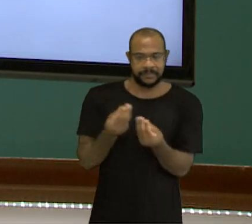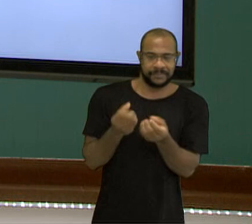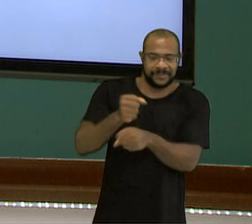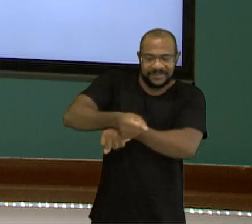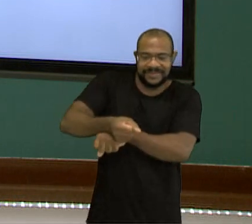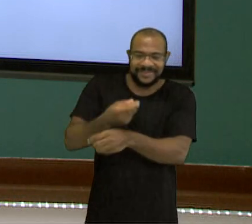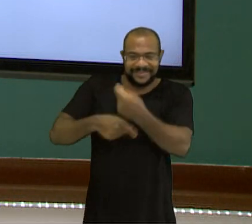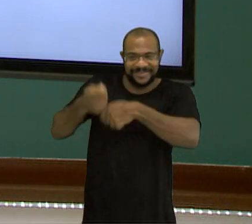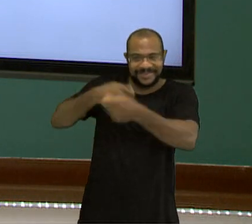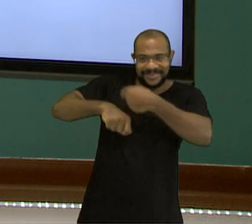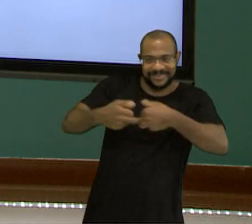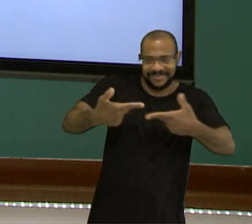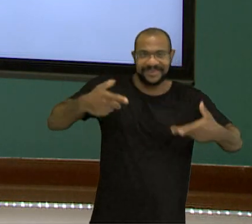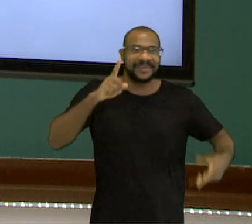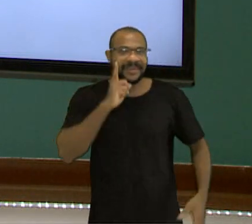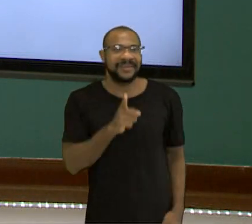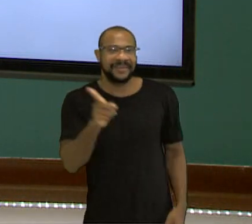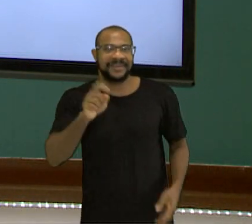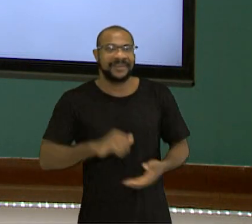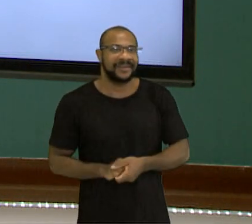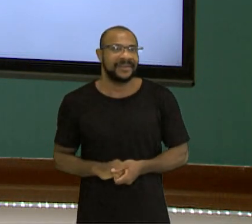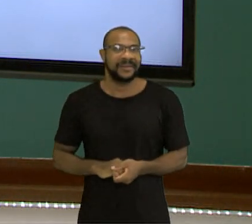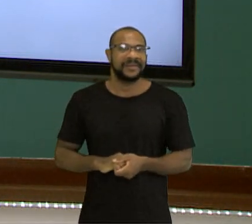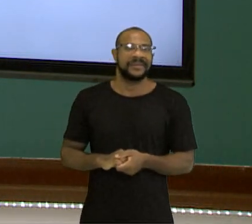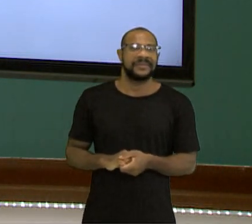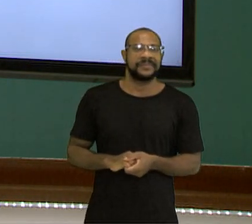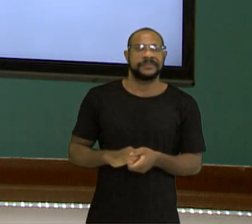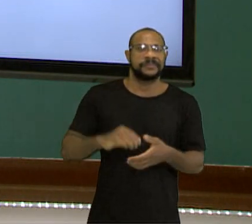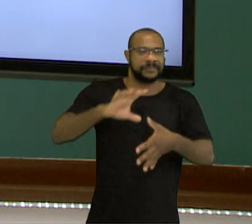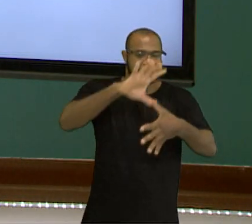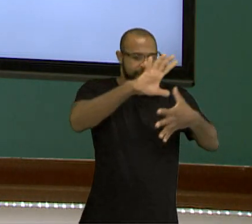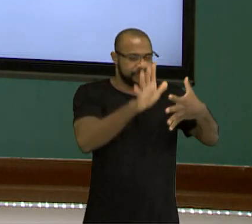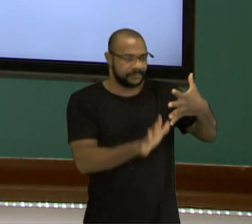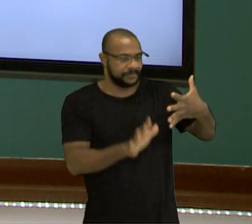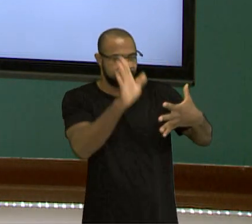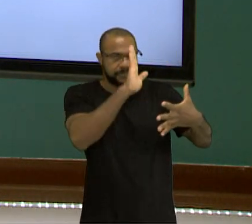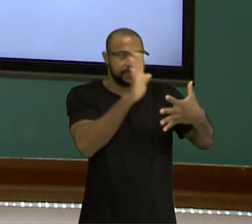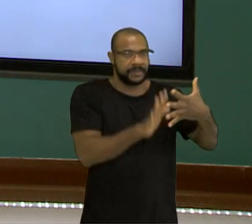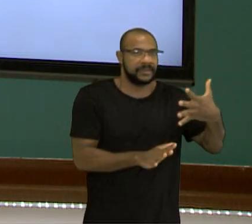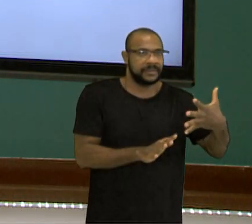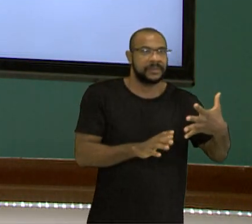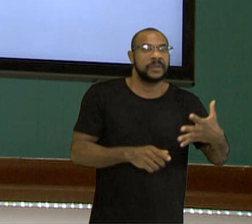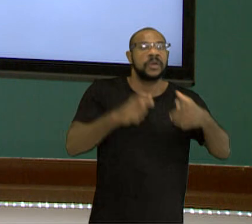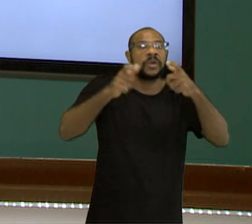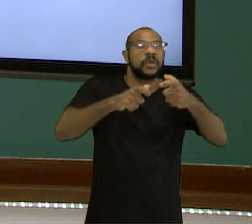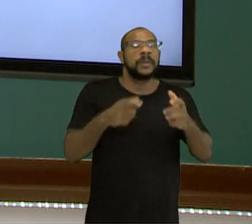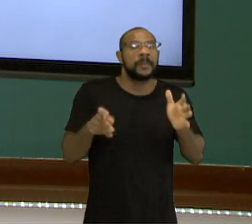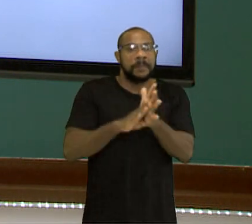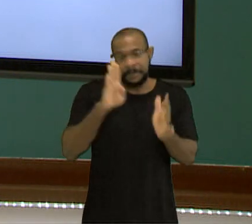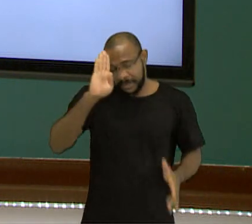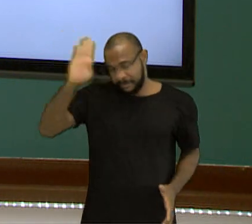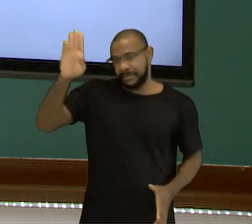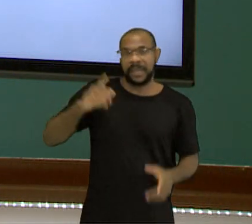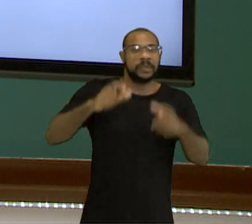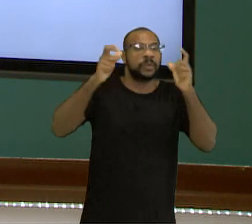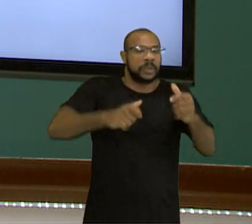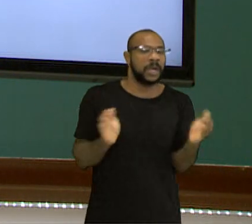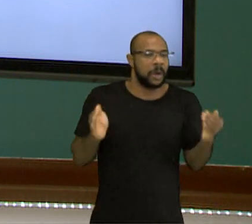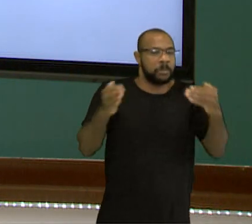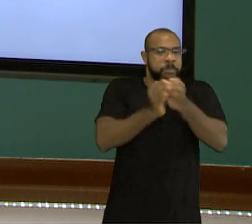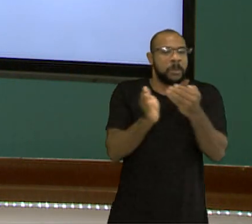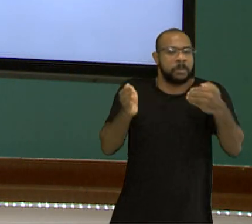a costa africana, a costa brasileira e, em alguns momentos, Portugal. Os principais portos de saída, eles